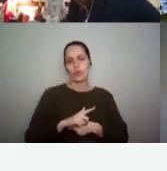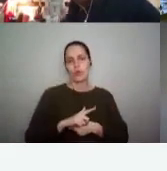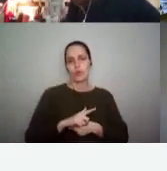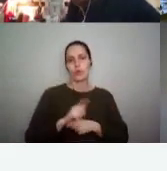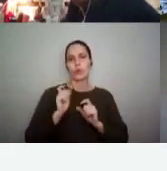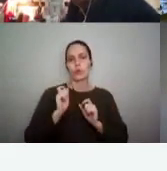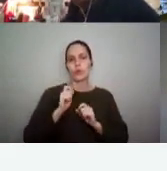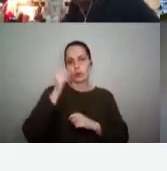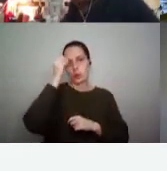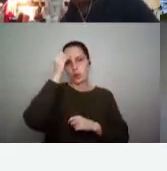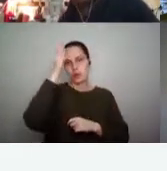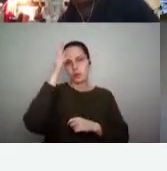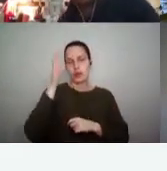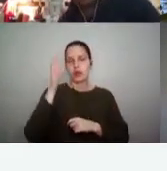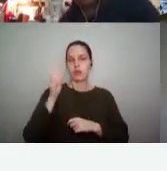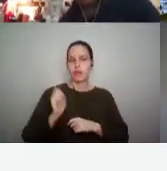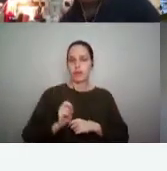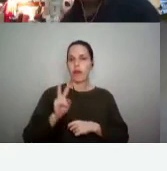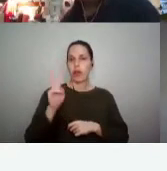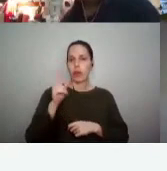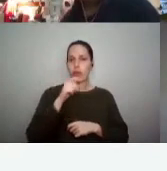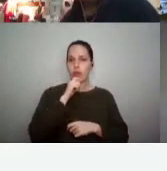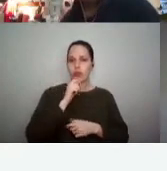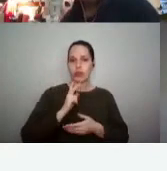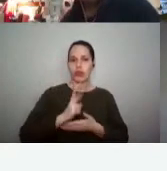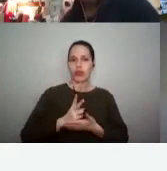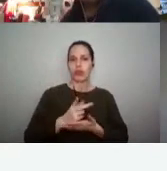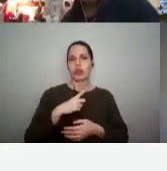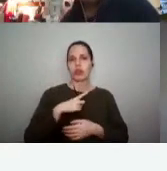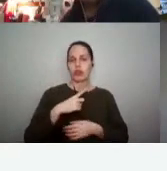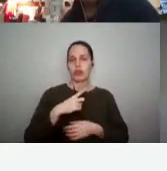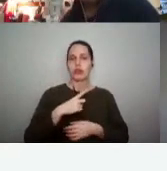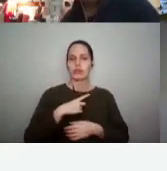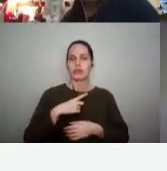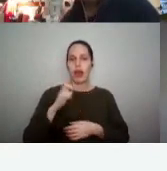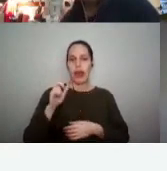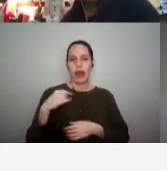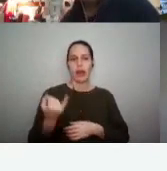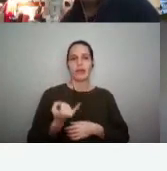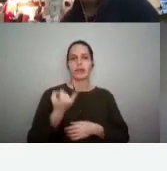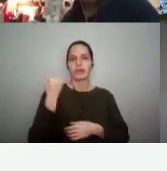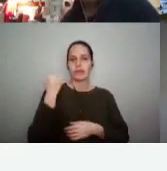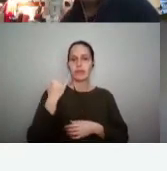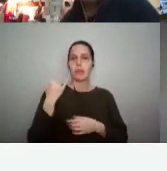válido. São grandes mudanças mesmo que exigem